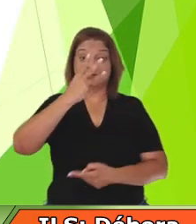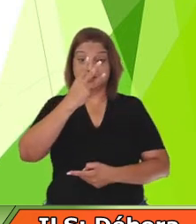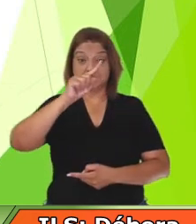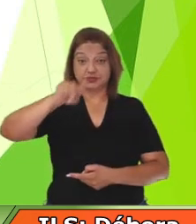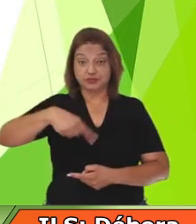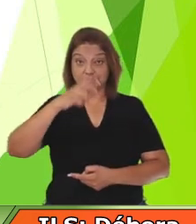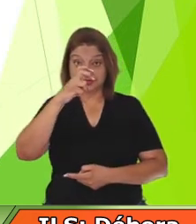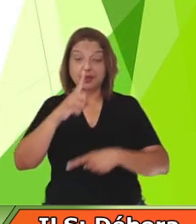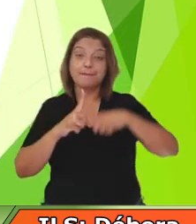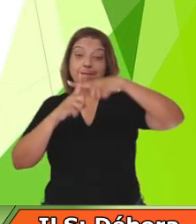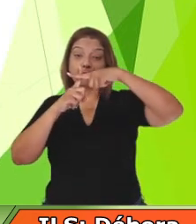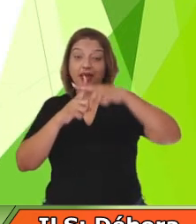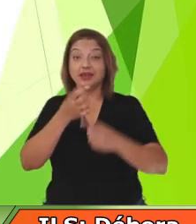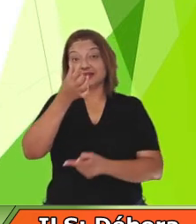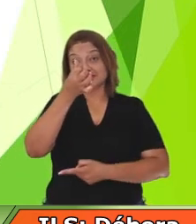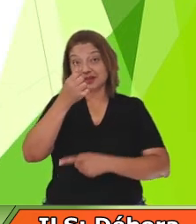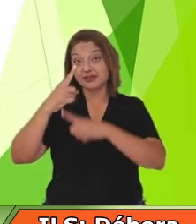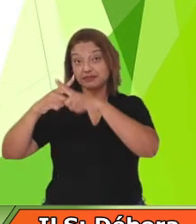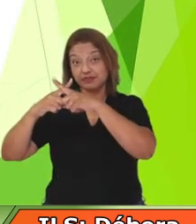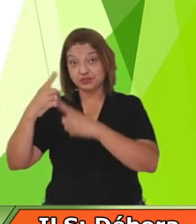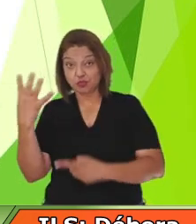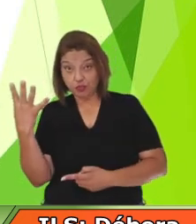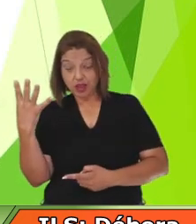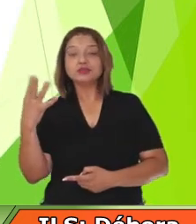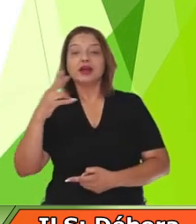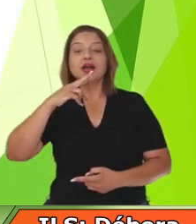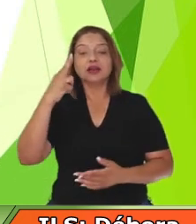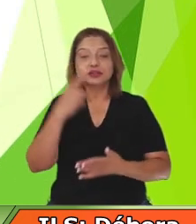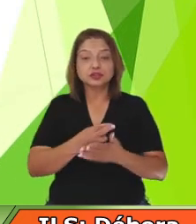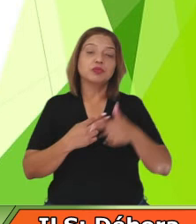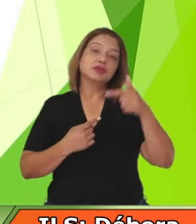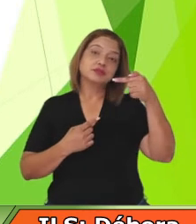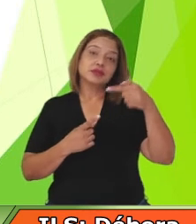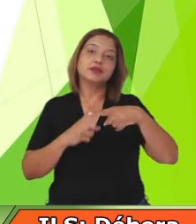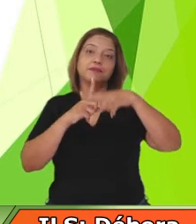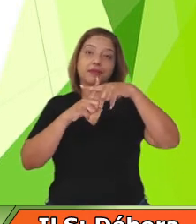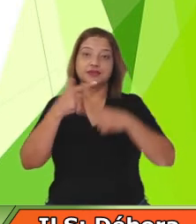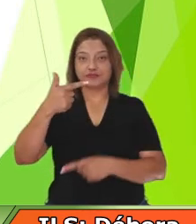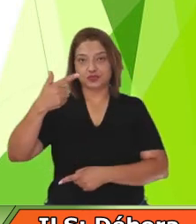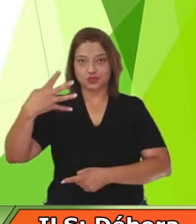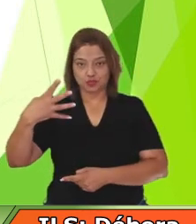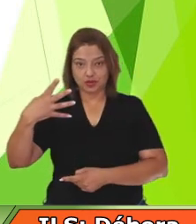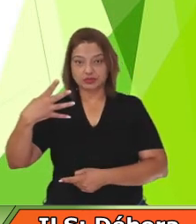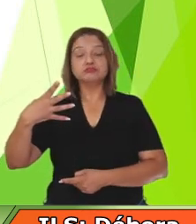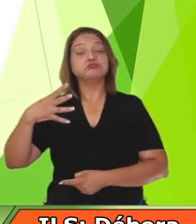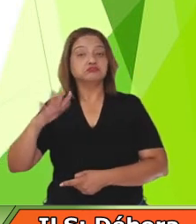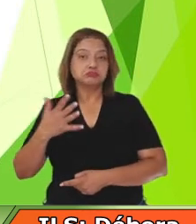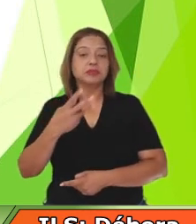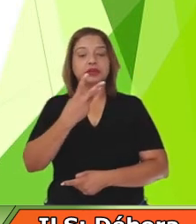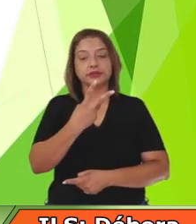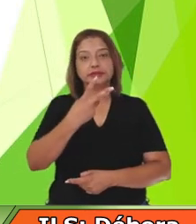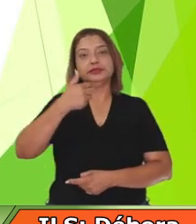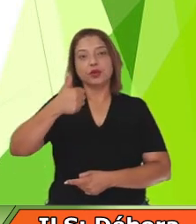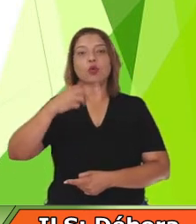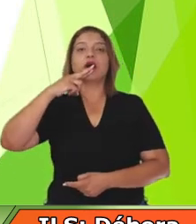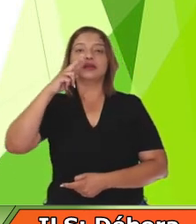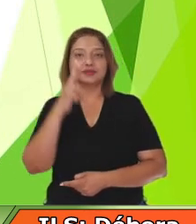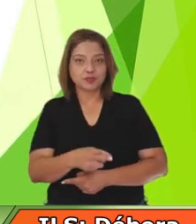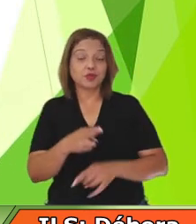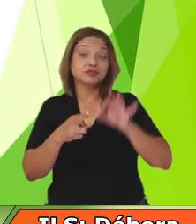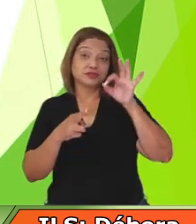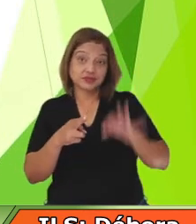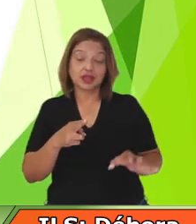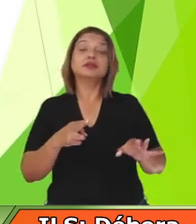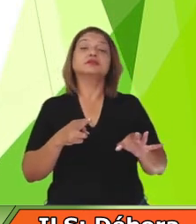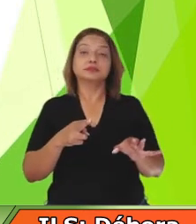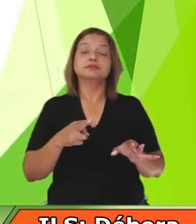mais 6 vezes 4, nós vamos ter 7 mais 24, ou seja, 31. Lembrando